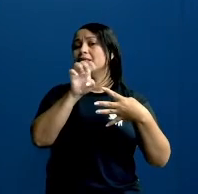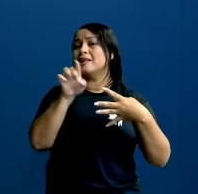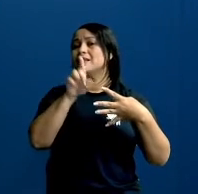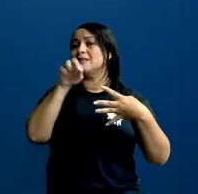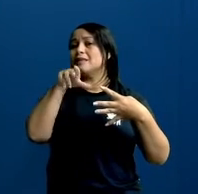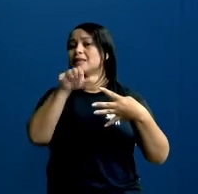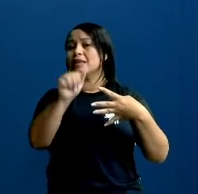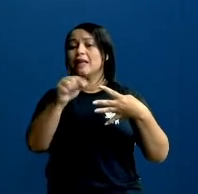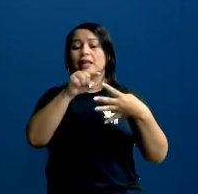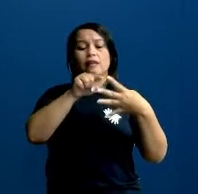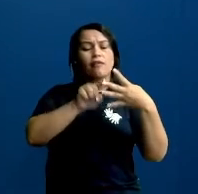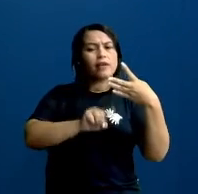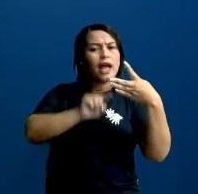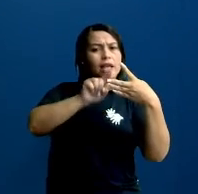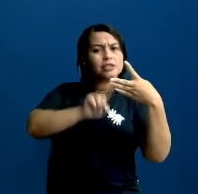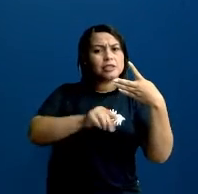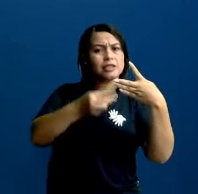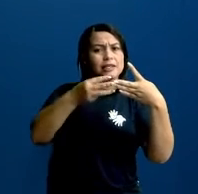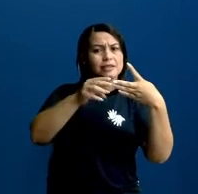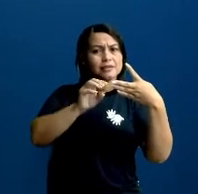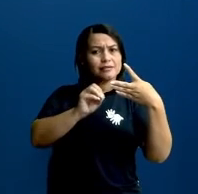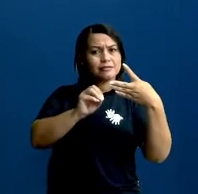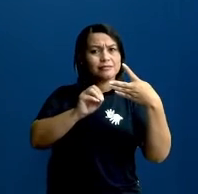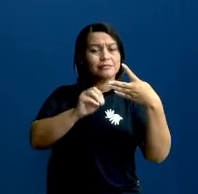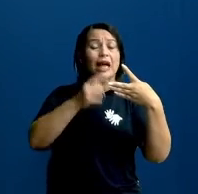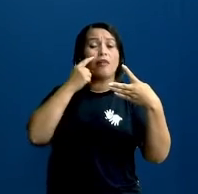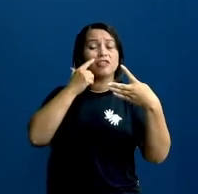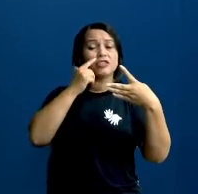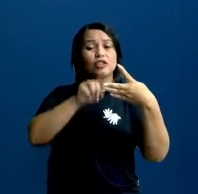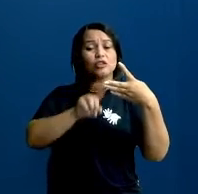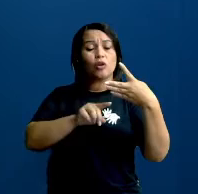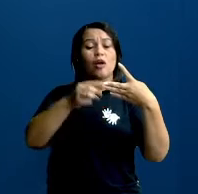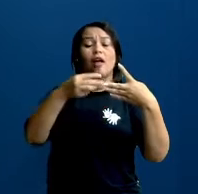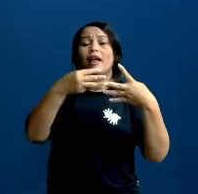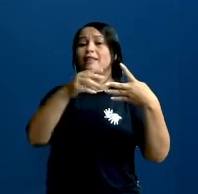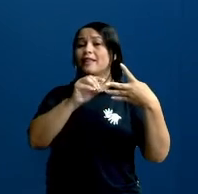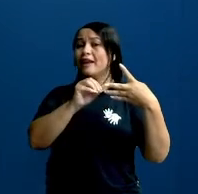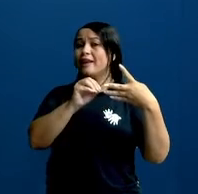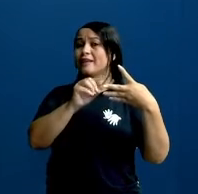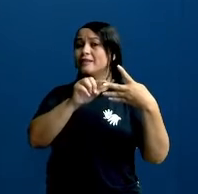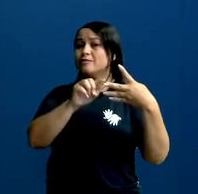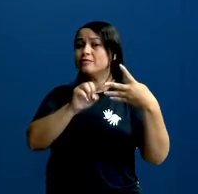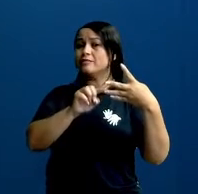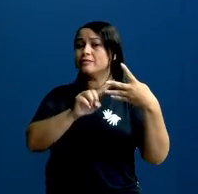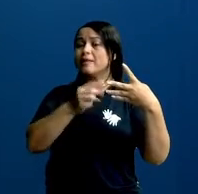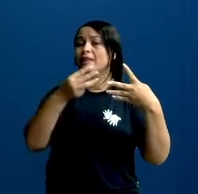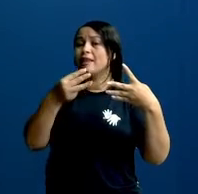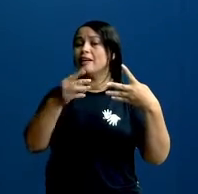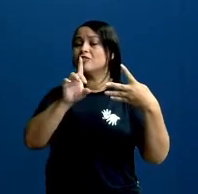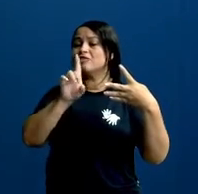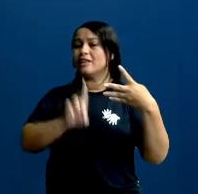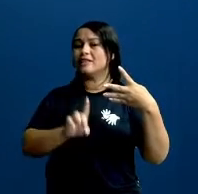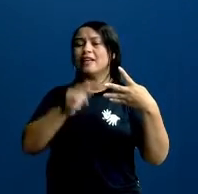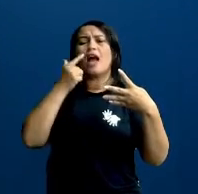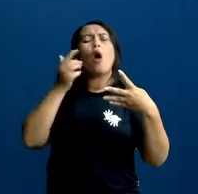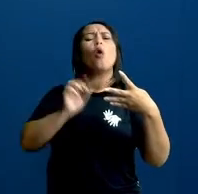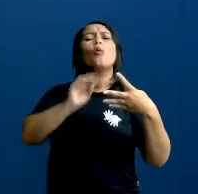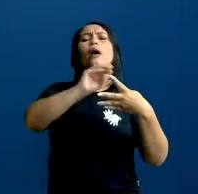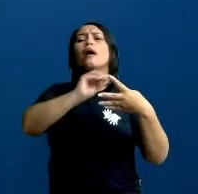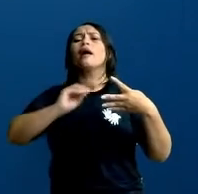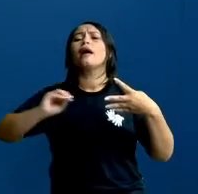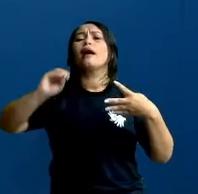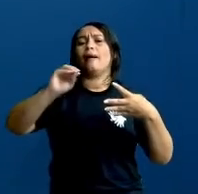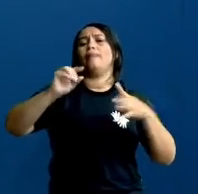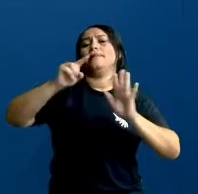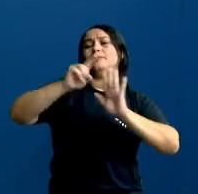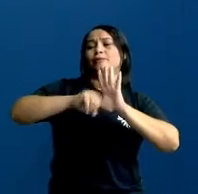vão sobrar as outras 3. Perfeito? Sobraram aí 3 dezenas, ok? Então, o que é que a gente faz agora? A